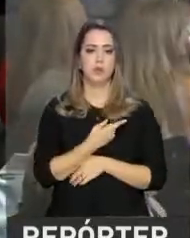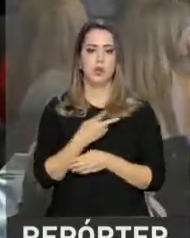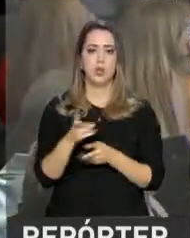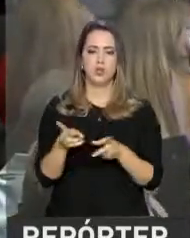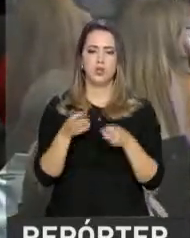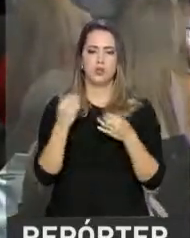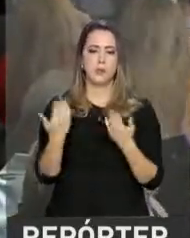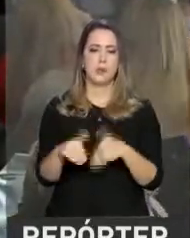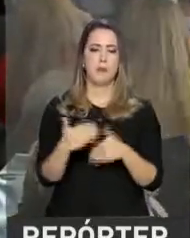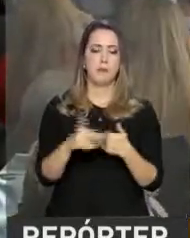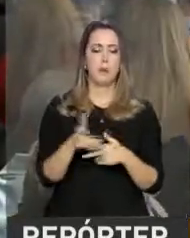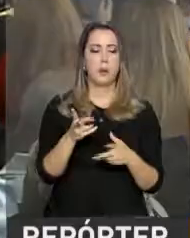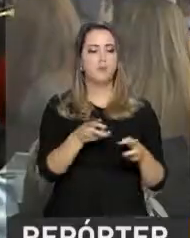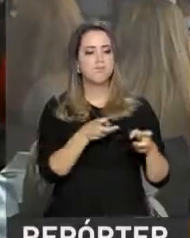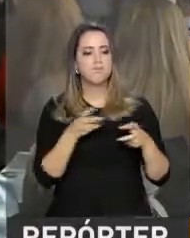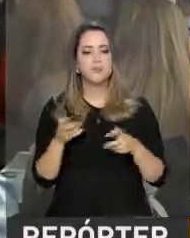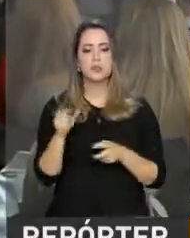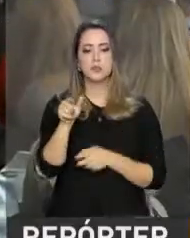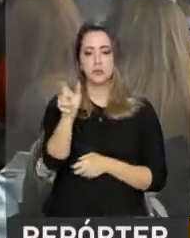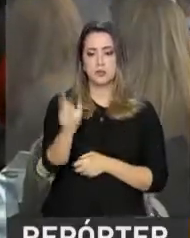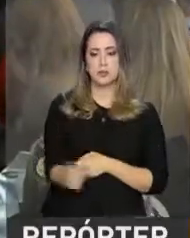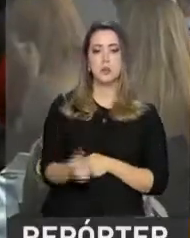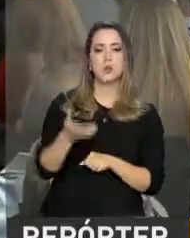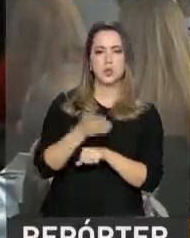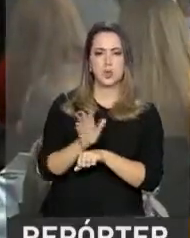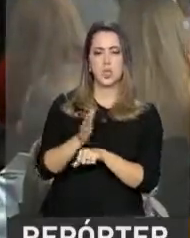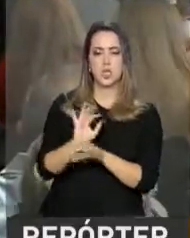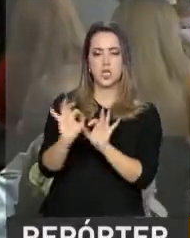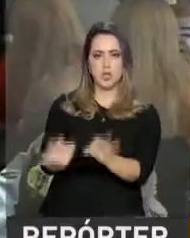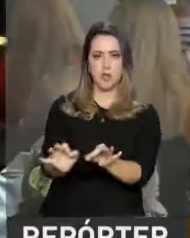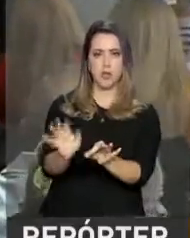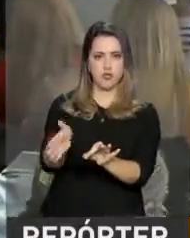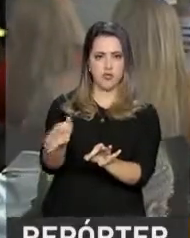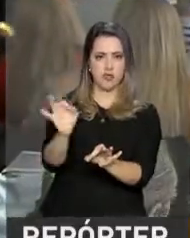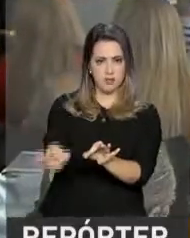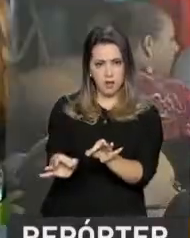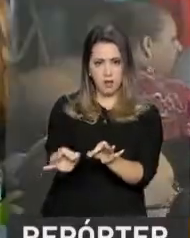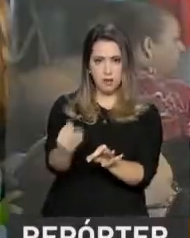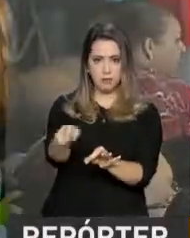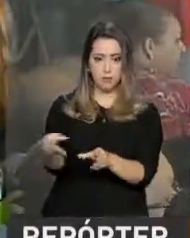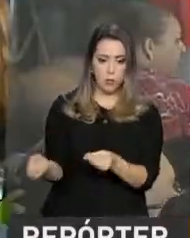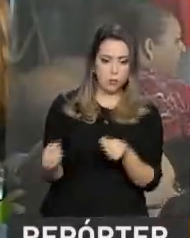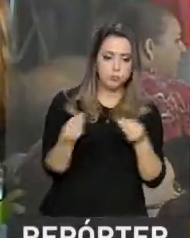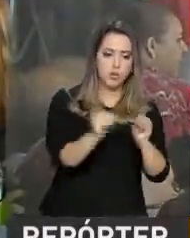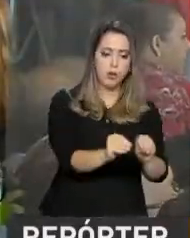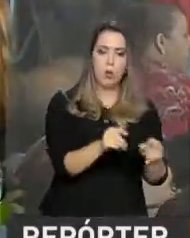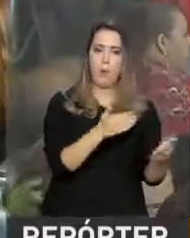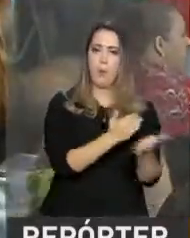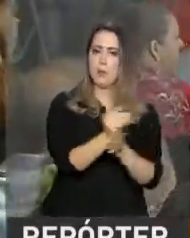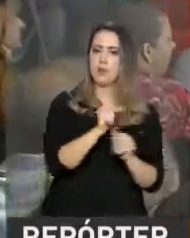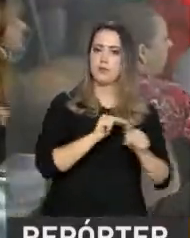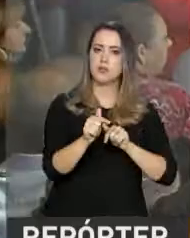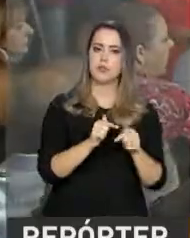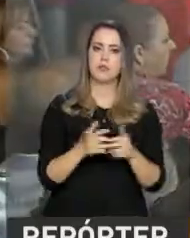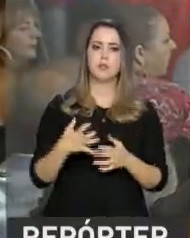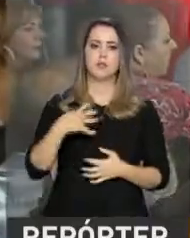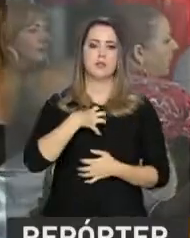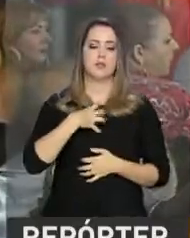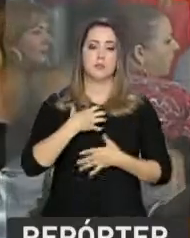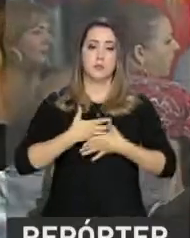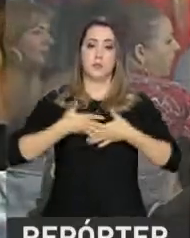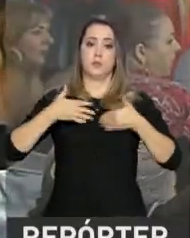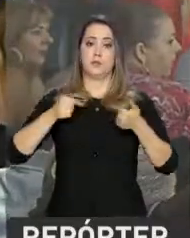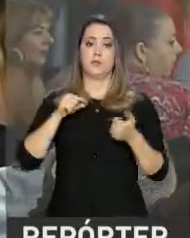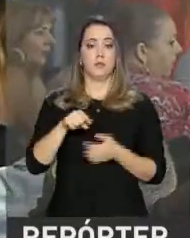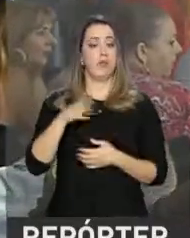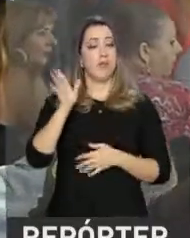avaliação e percebe que ele já está pronto o mercado trabalho agente série autoestima vai lá em cima são arrimos alguns